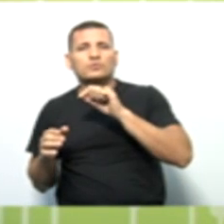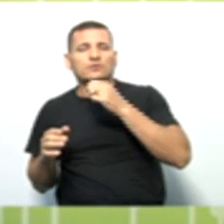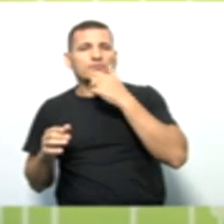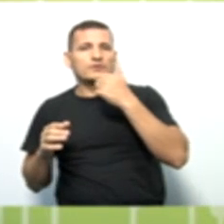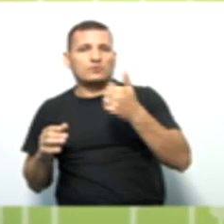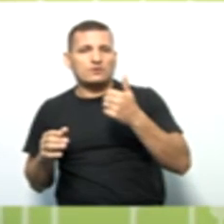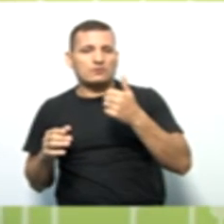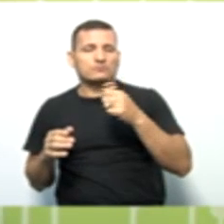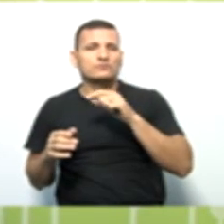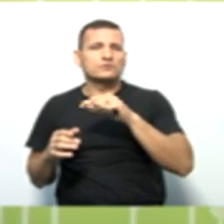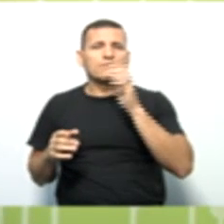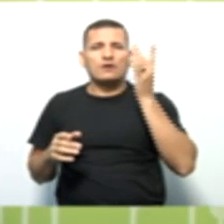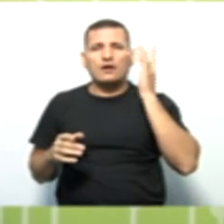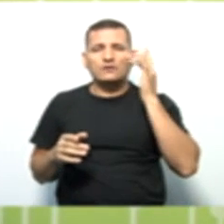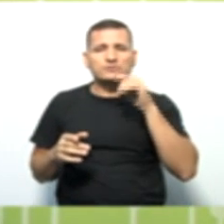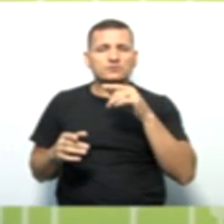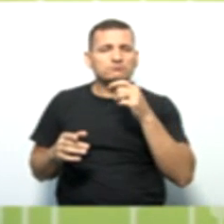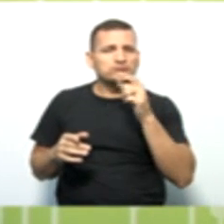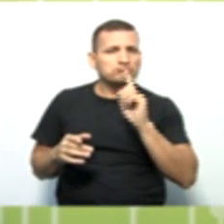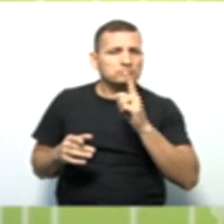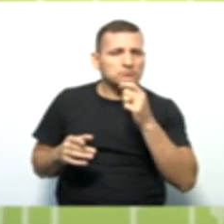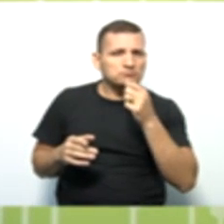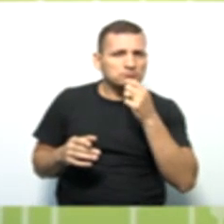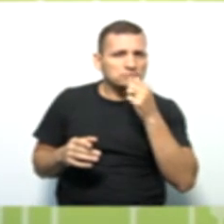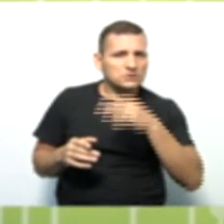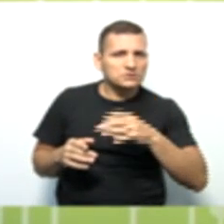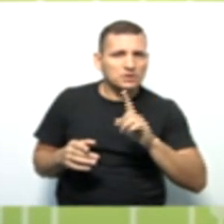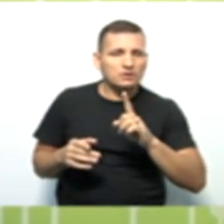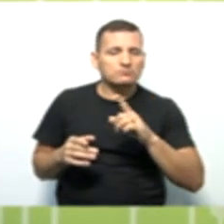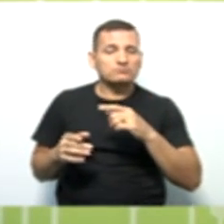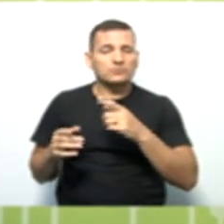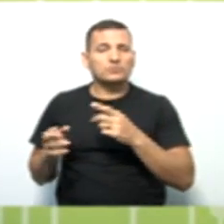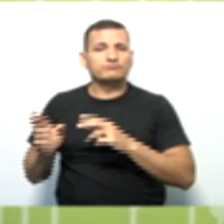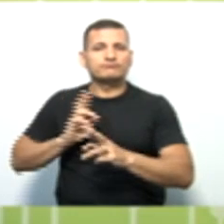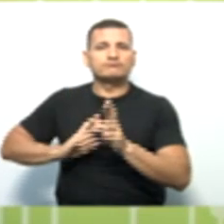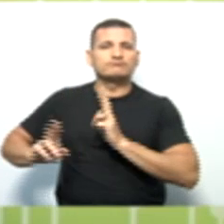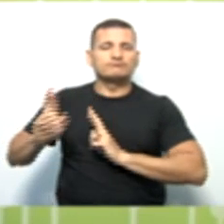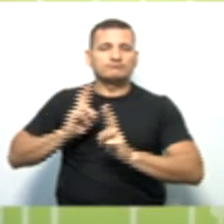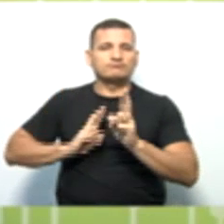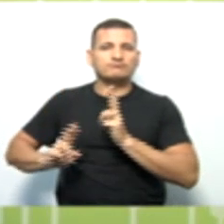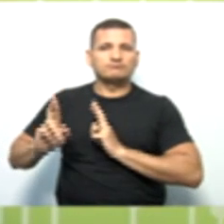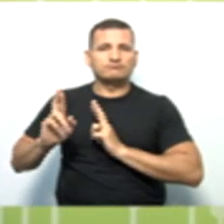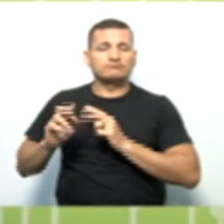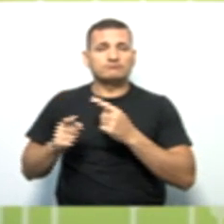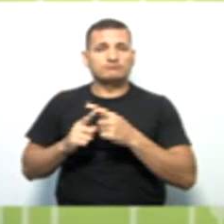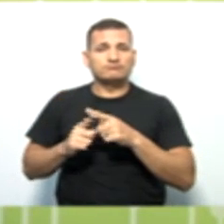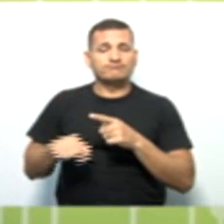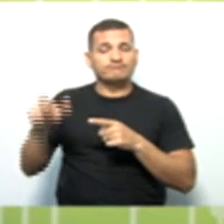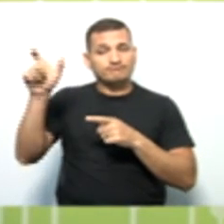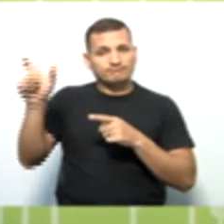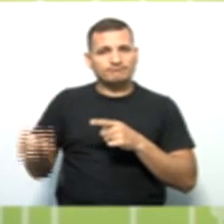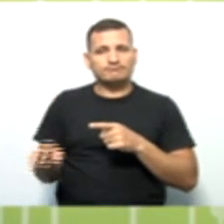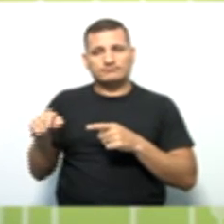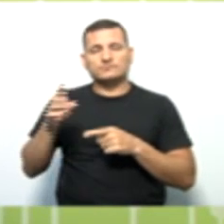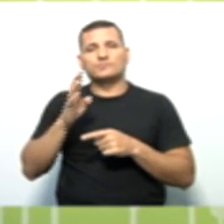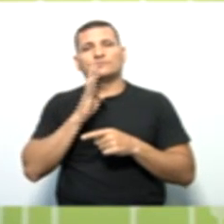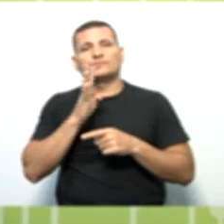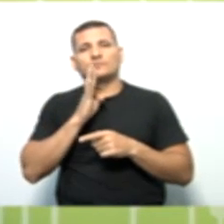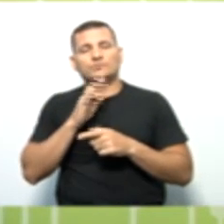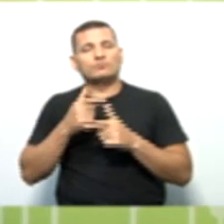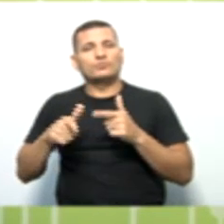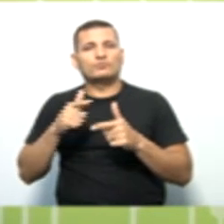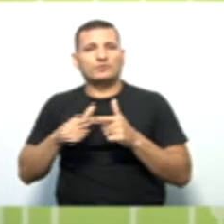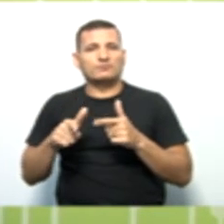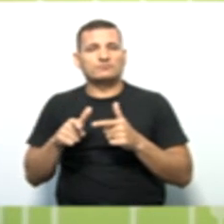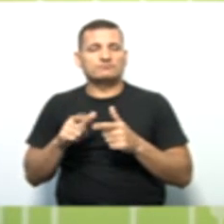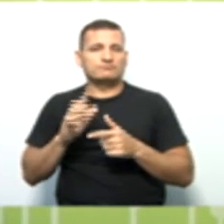melhorar? O que você achou que não está correto? Tá? Para ele poder te dar esse feedback, porque é ele que realmente conhece o problema